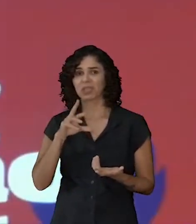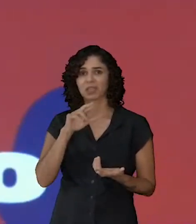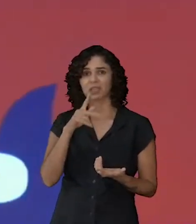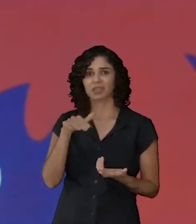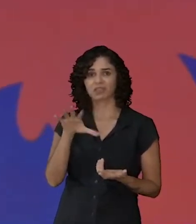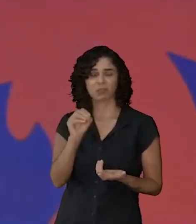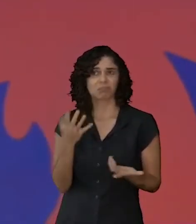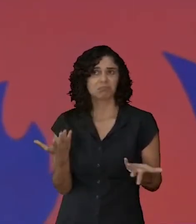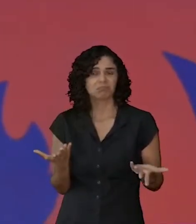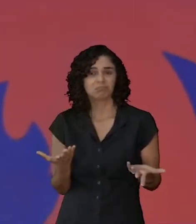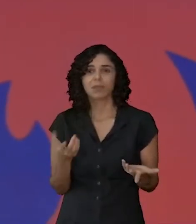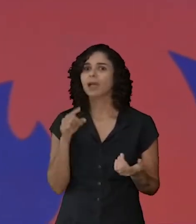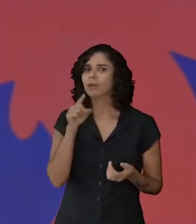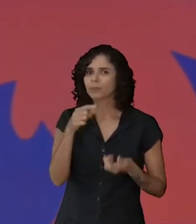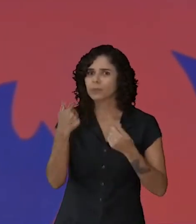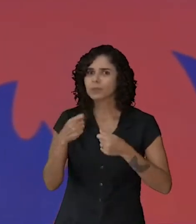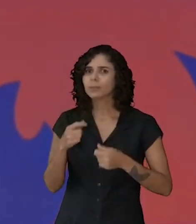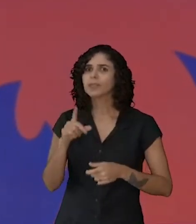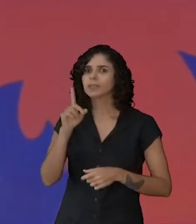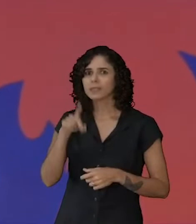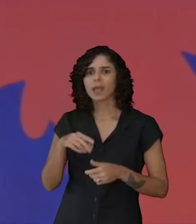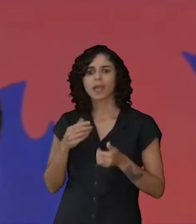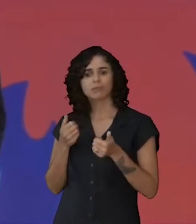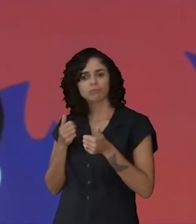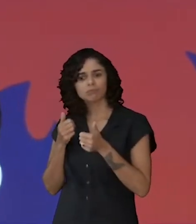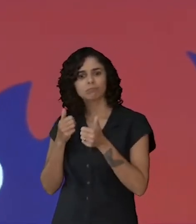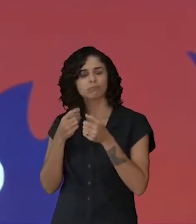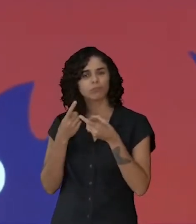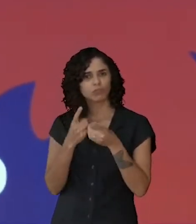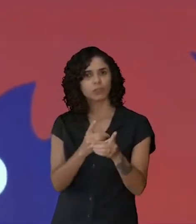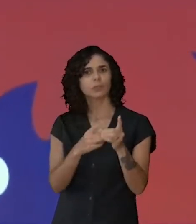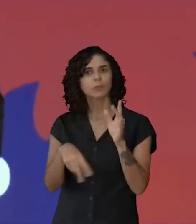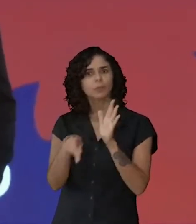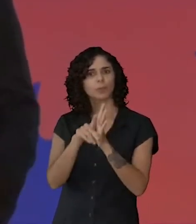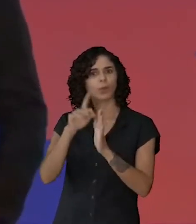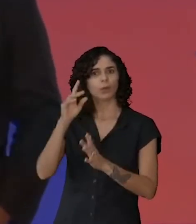Você precisa ser discípulo de Jesus, cheio do Espírito.